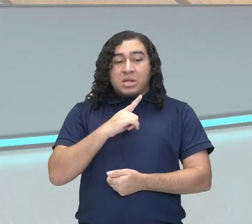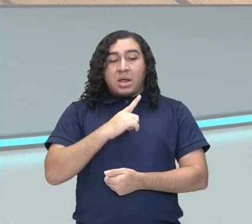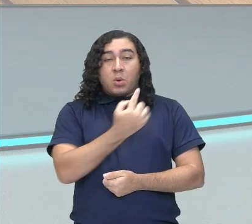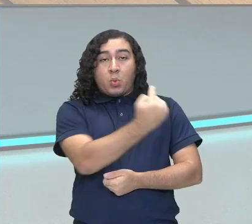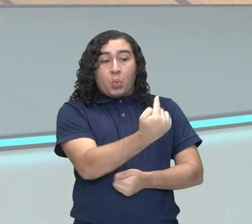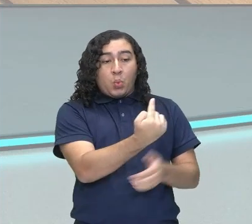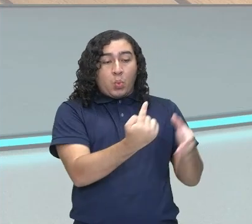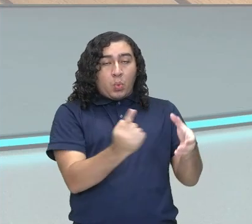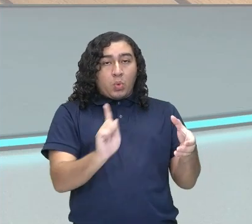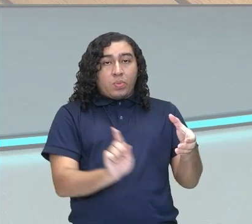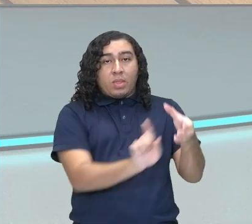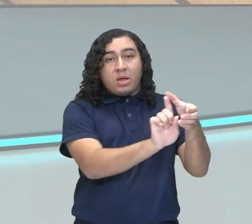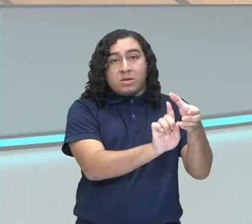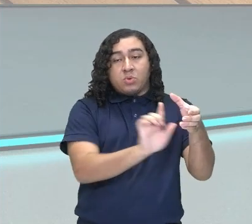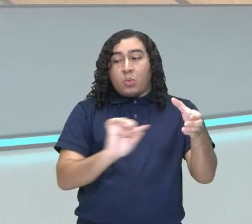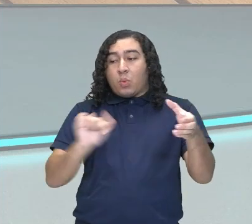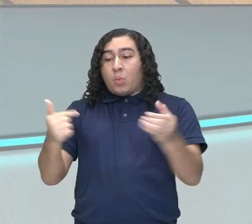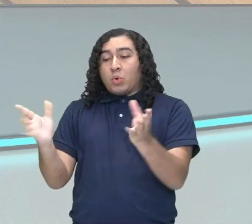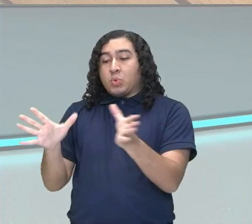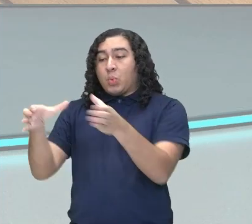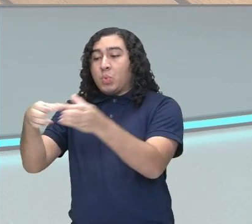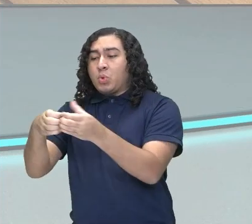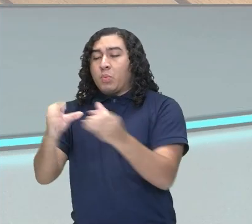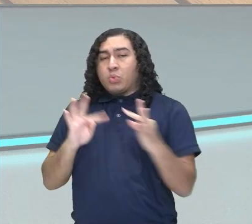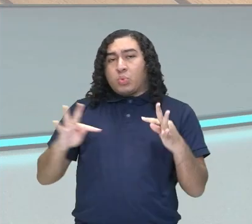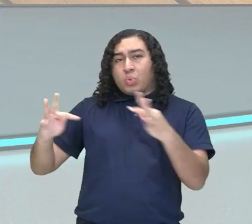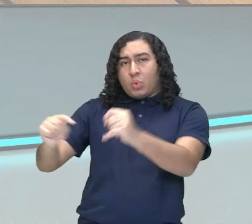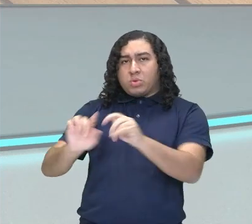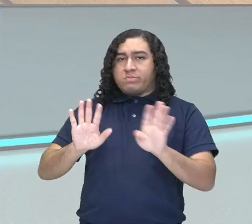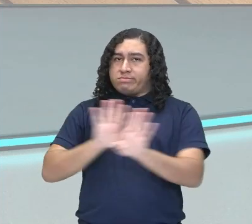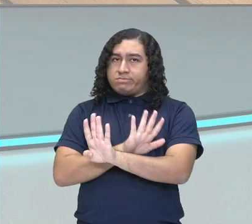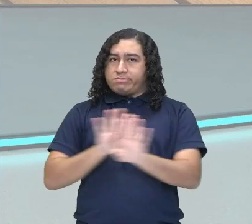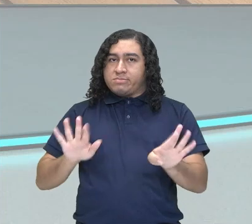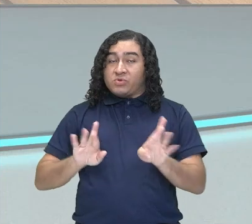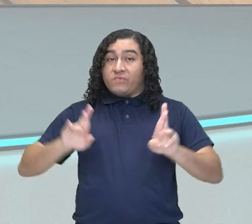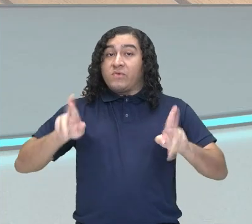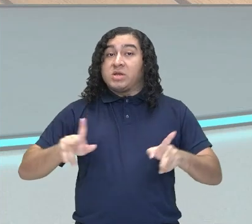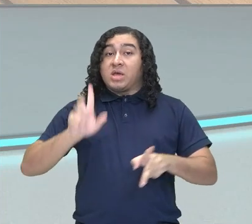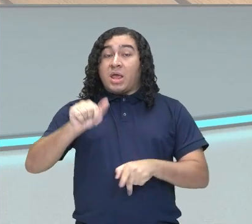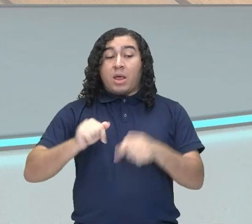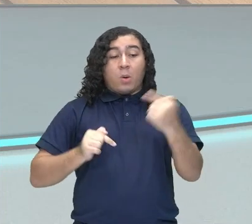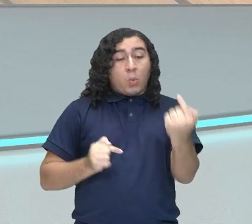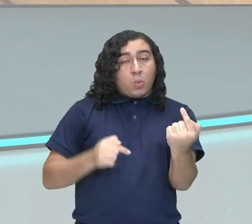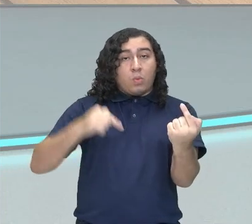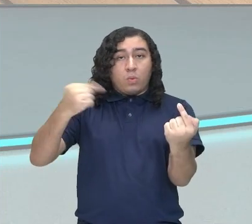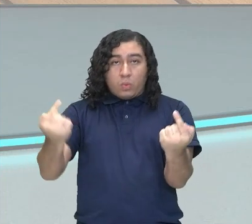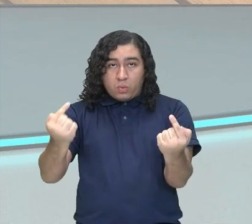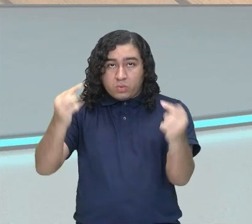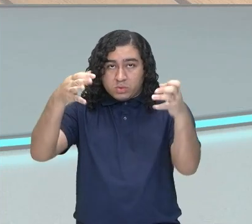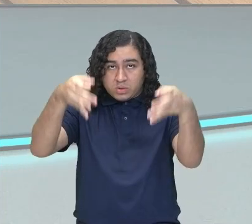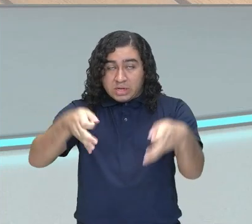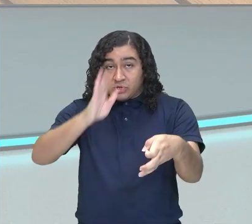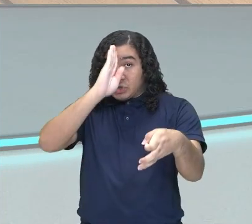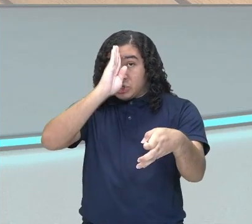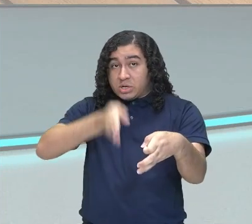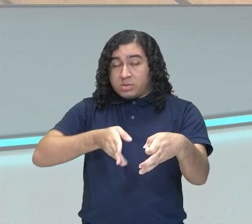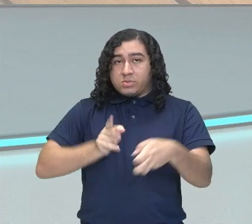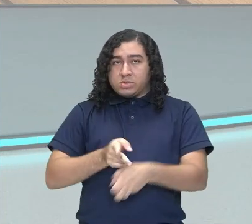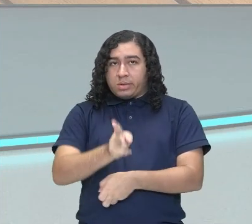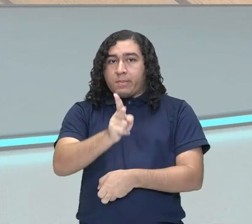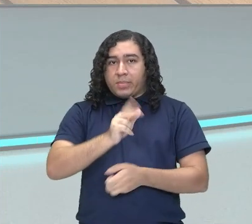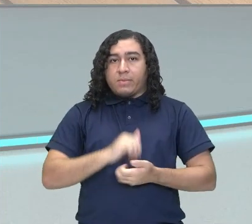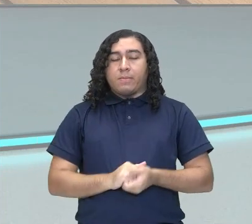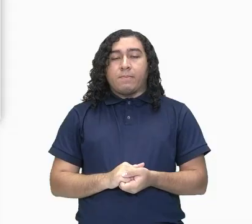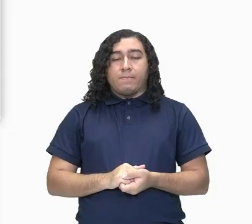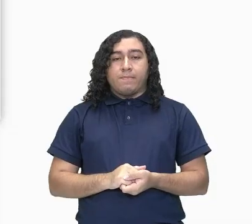grupo. Não, isso aí é um outro assunto. Sempre o comparativo vai ser um com o outro, ok? Sempre dessa forma. Vamos